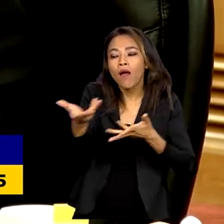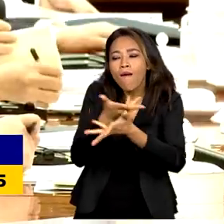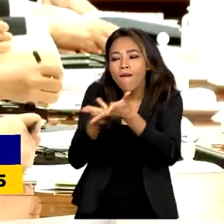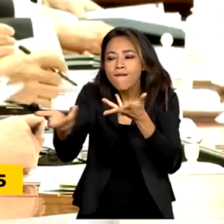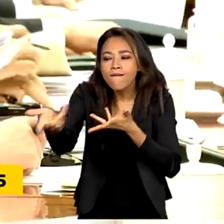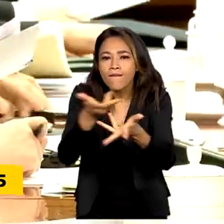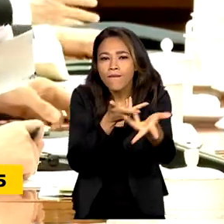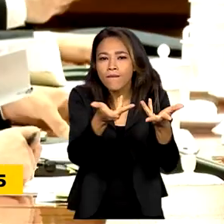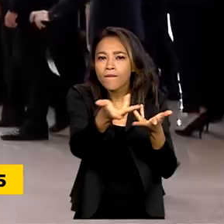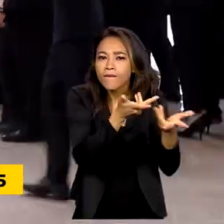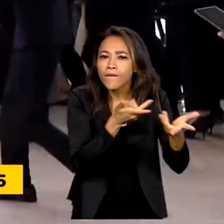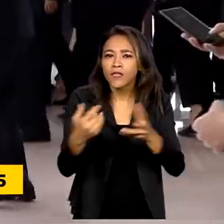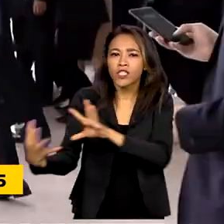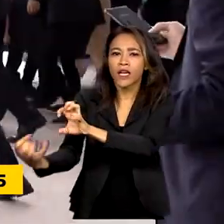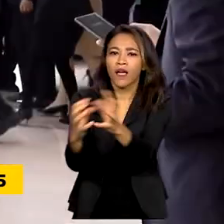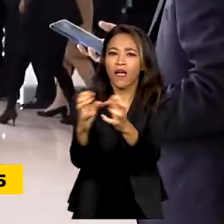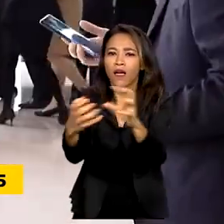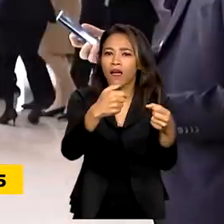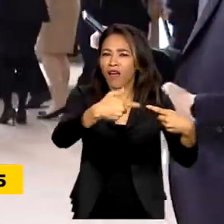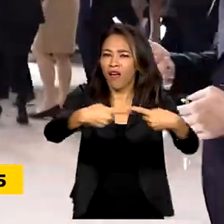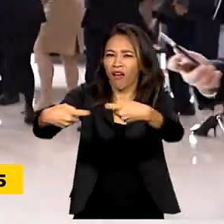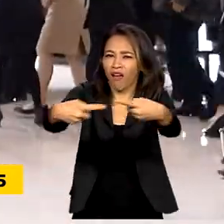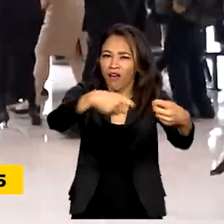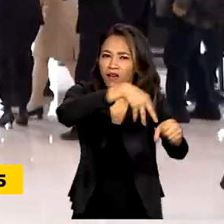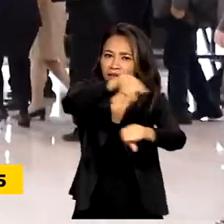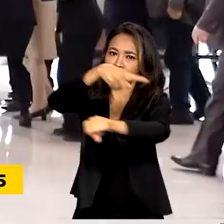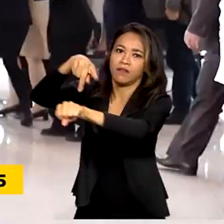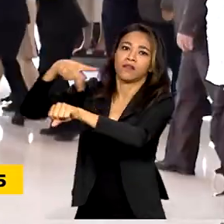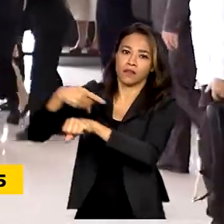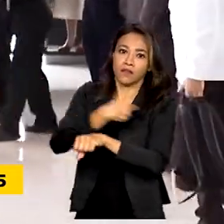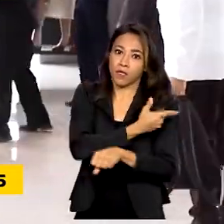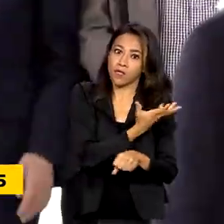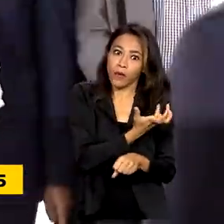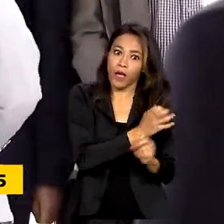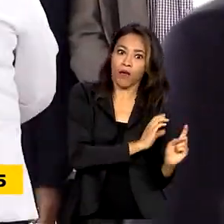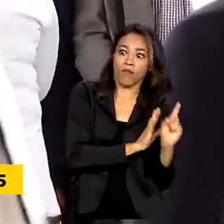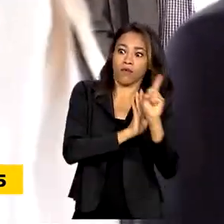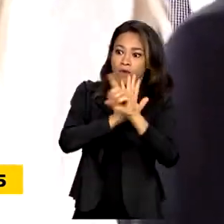conflitos internacionais e também pleiteia posições em organismos internacionais.